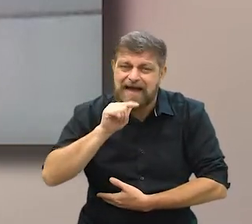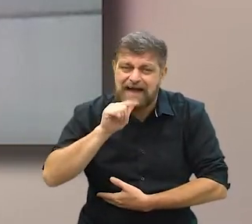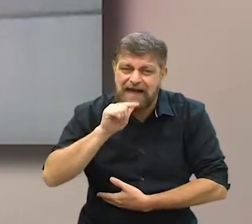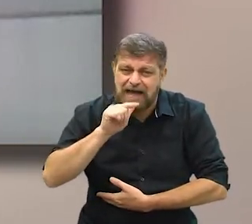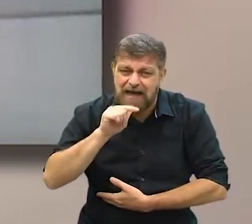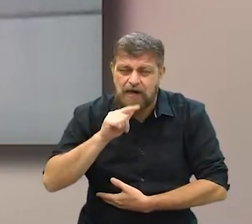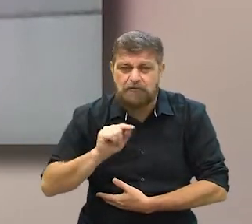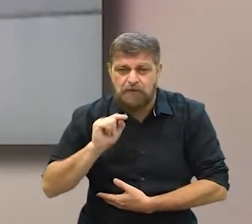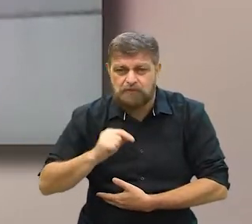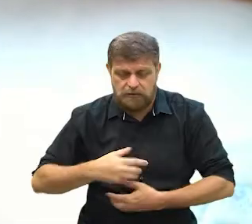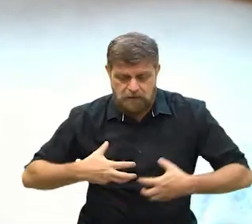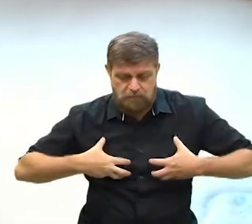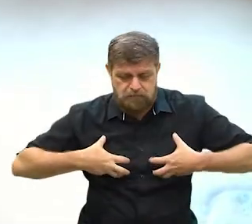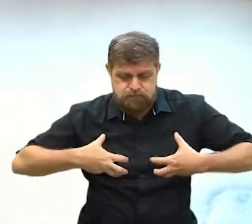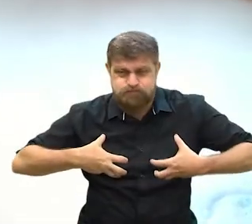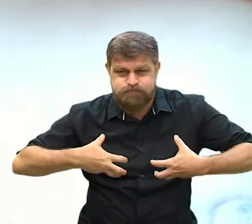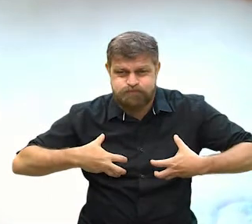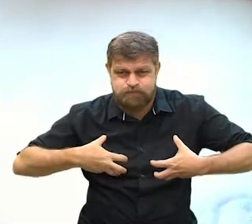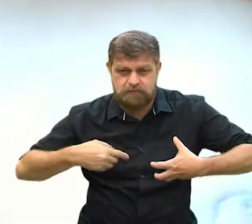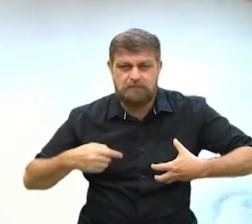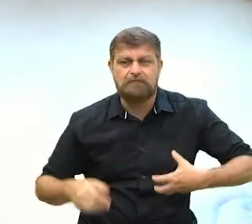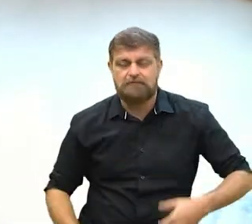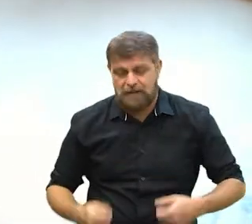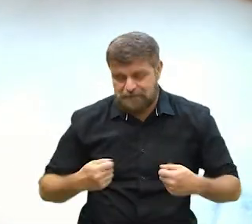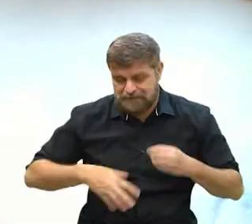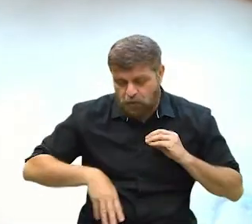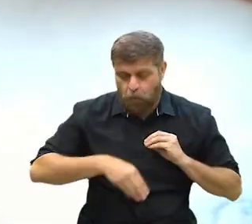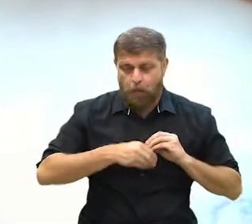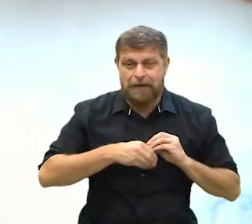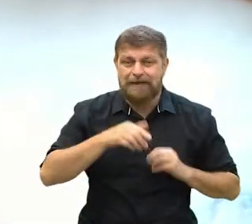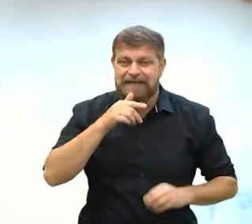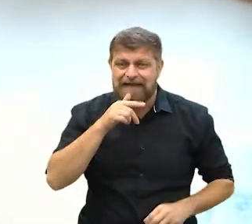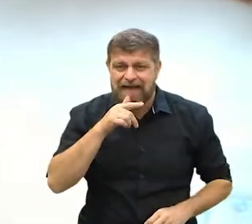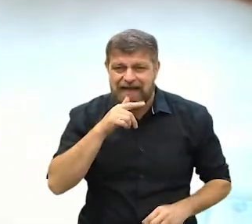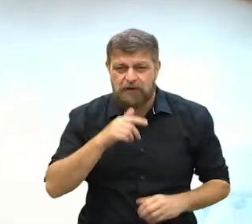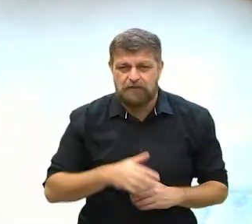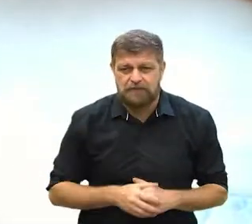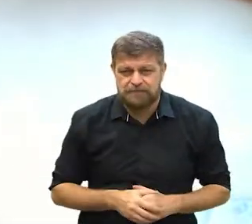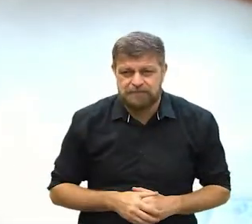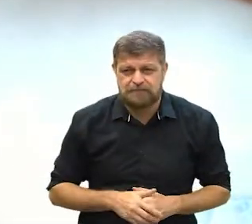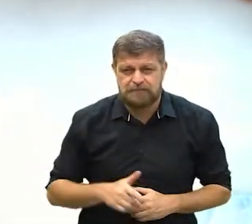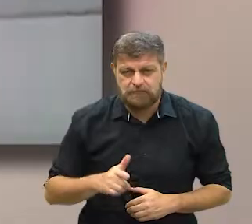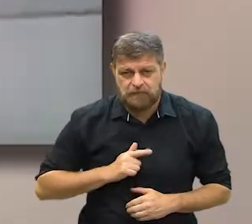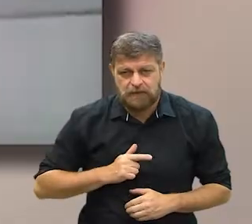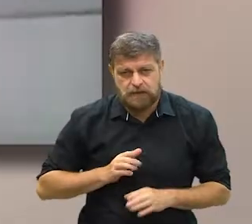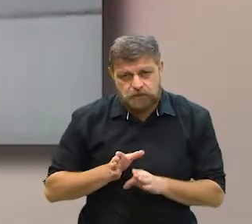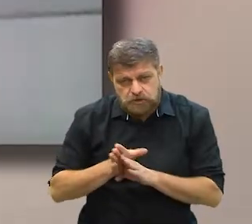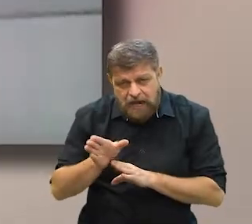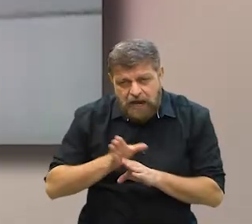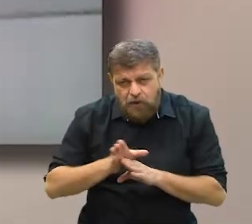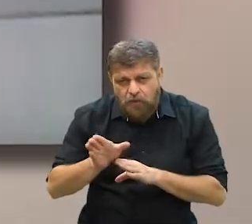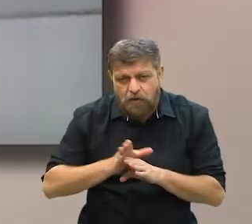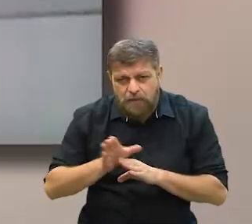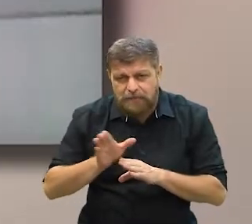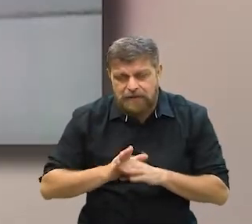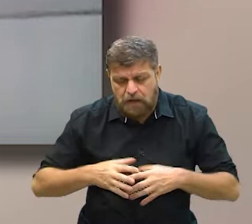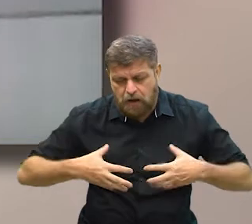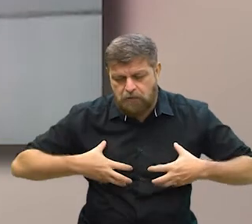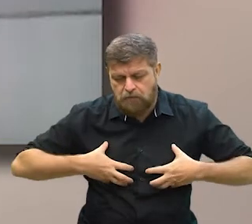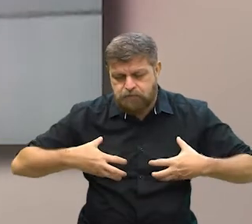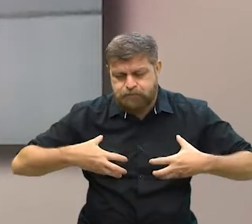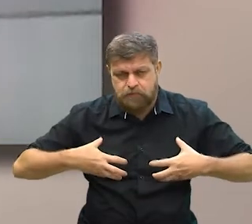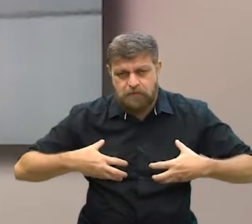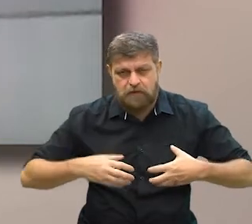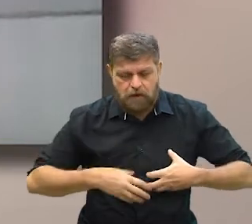vai precisar de mais água do que o leite materno pode dar. Vai poder aumentar. A